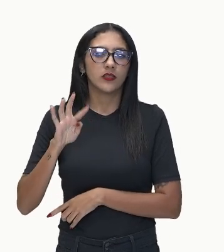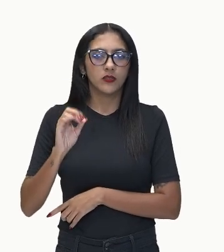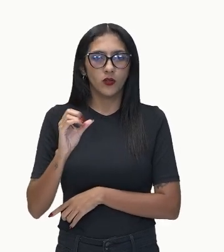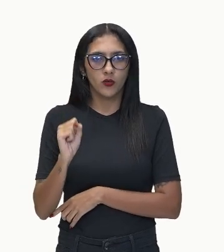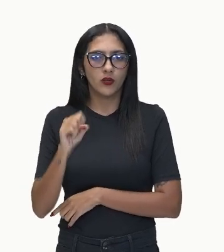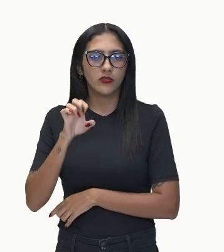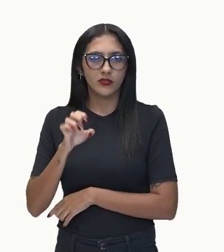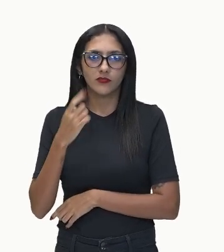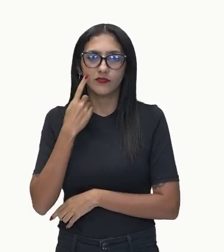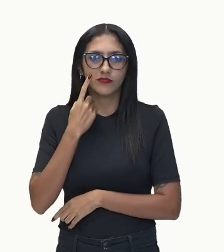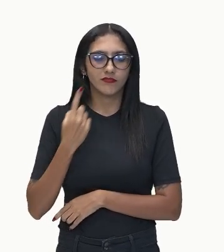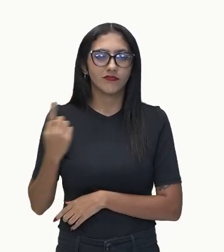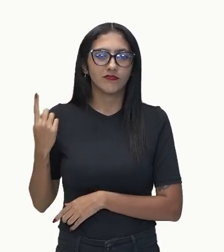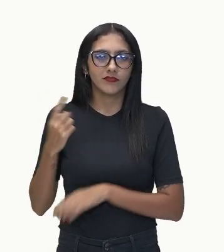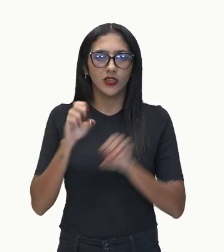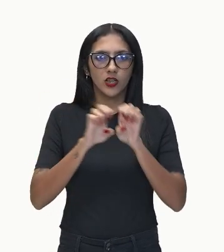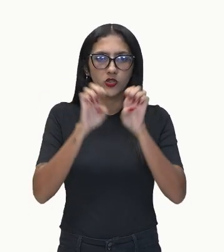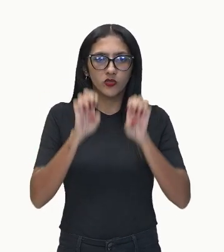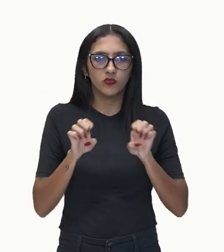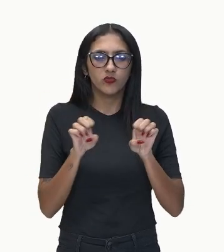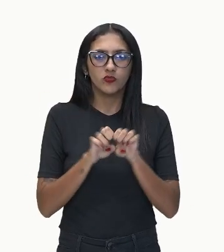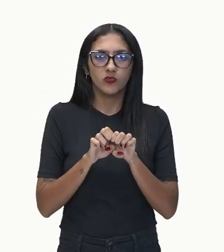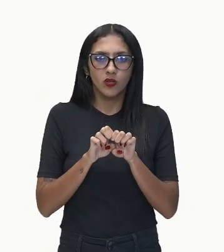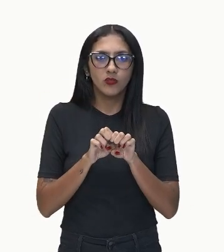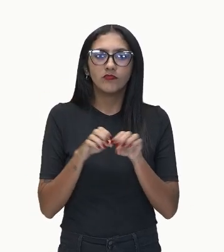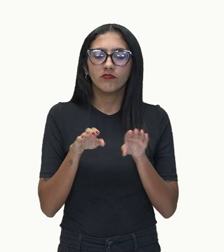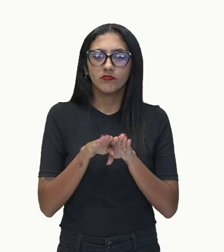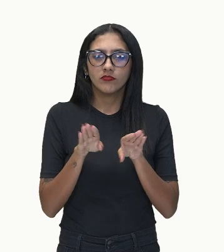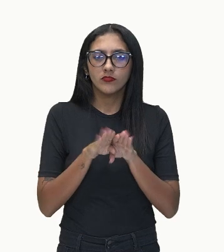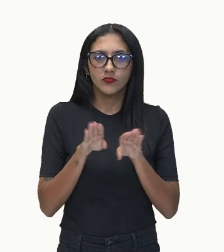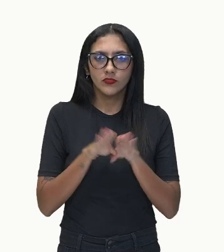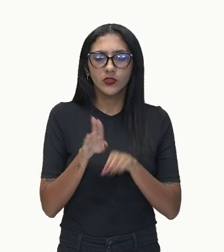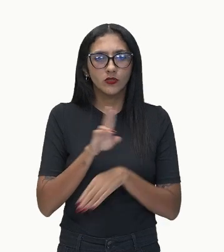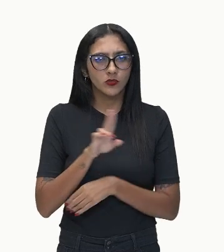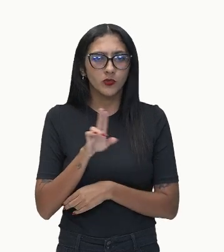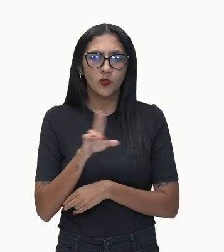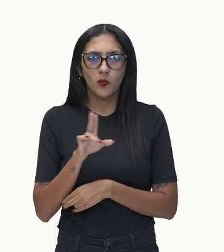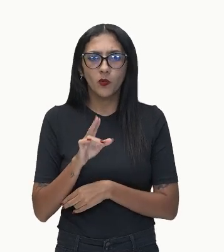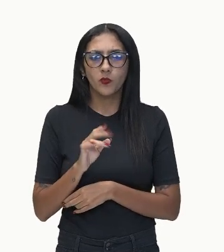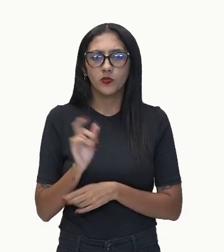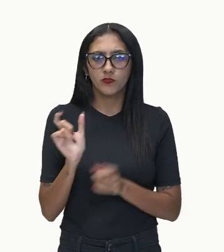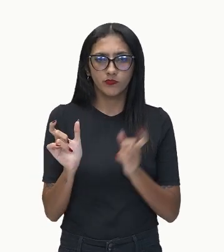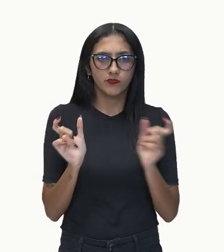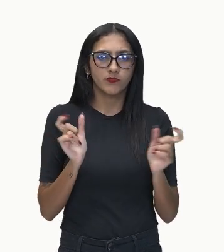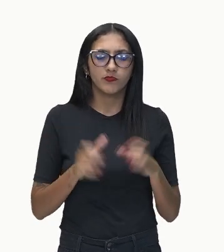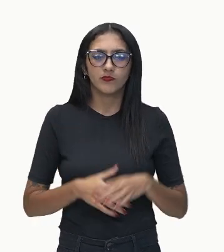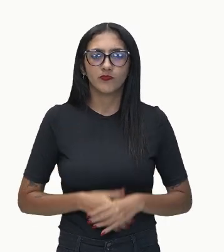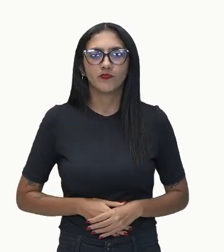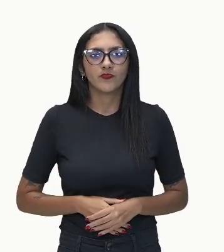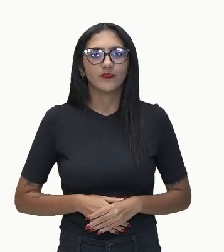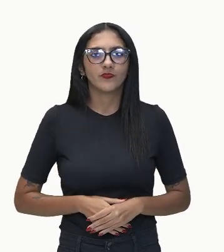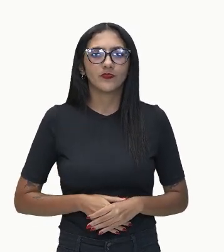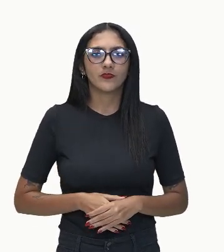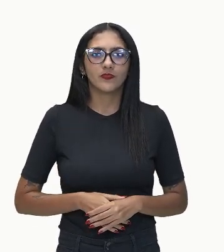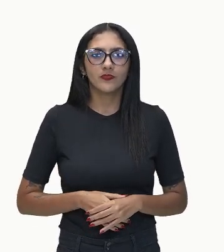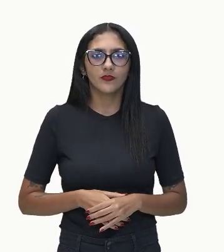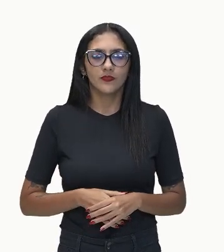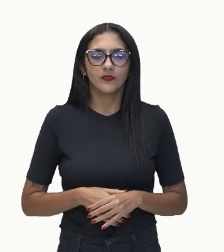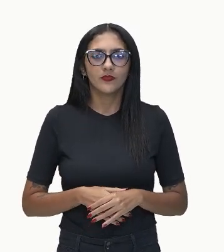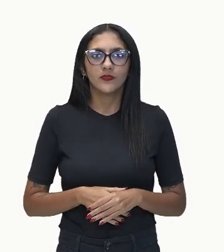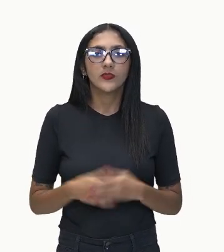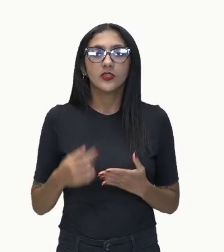essa daqui é a glicose ou glucose, que eles estão chamados de glucídeos também, ok? Então, essas